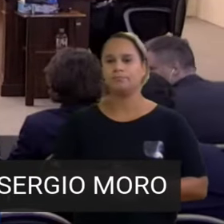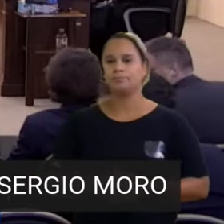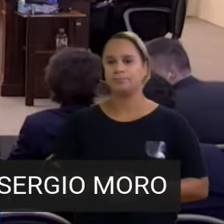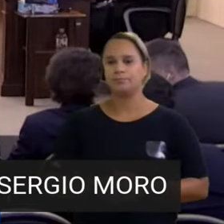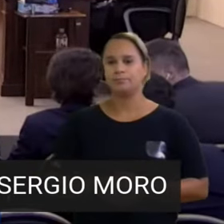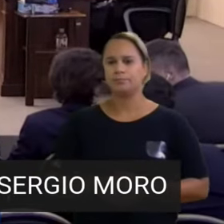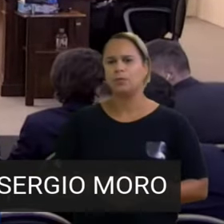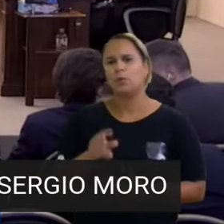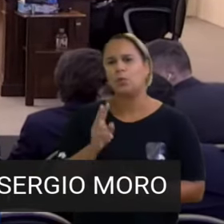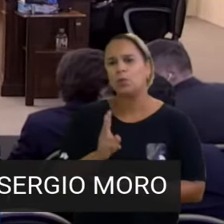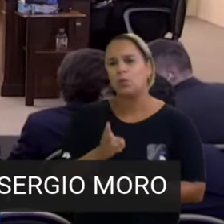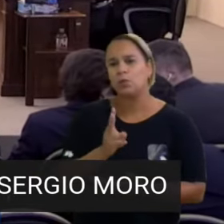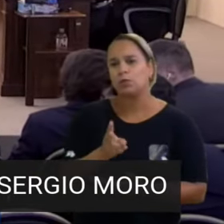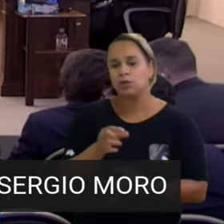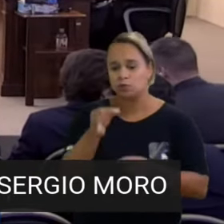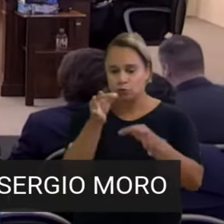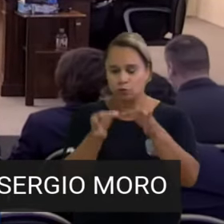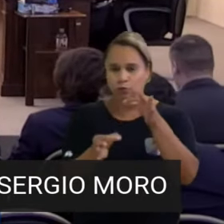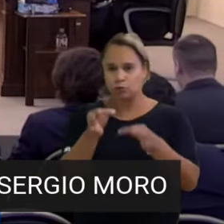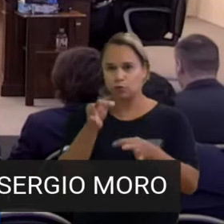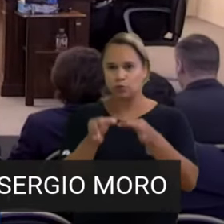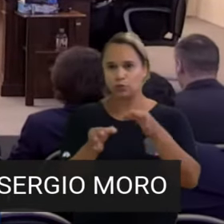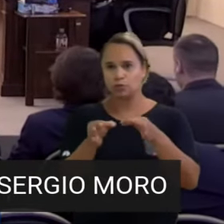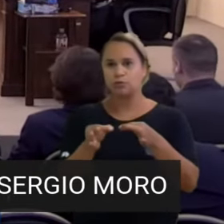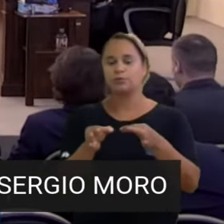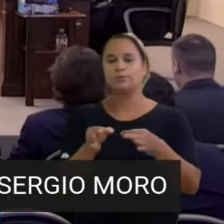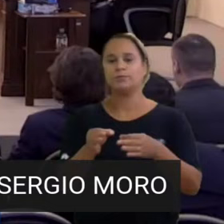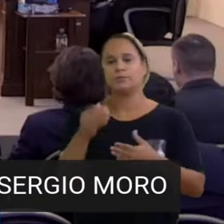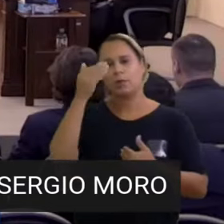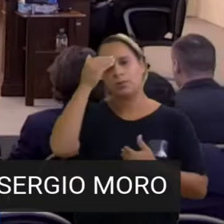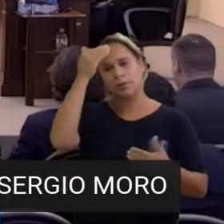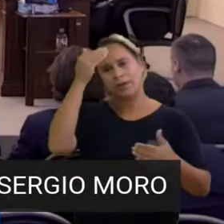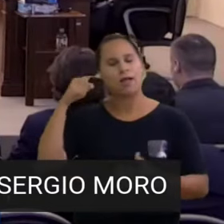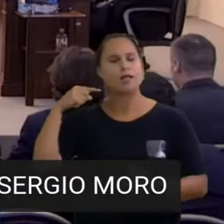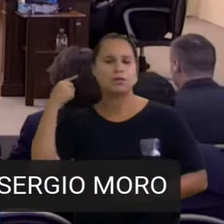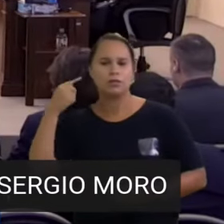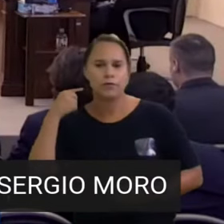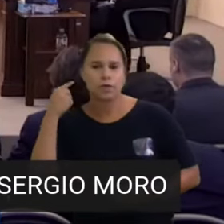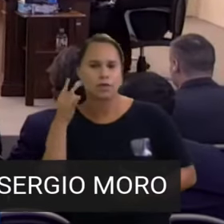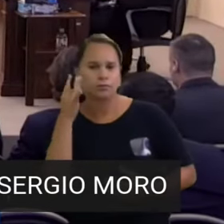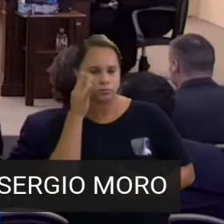Continuamos nosso julgamento guard outros processos. Obrigado pela presença de todos os advogados.